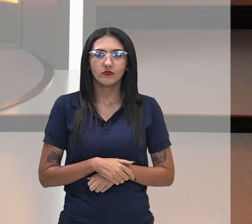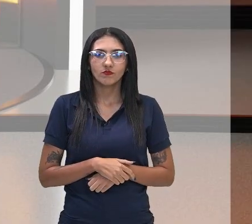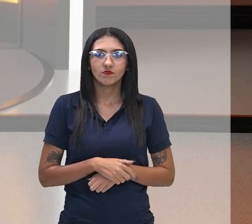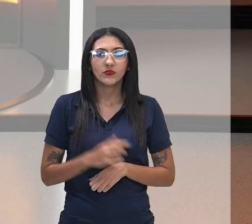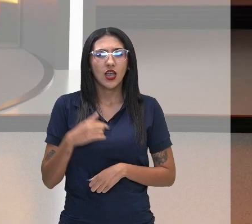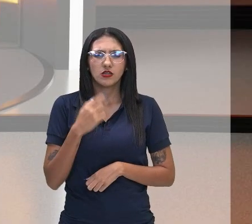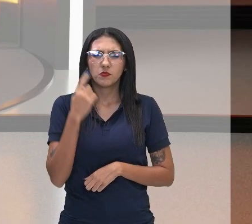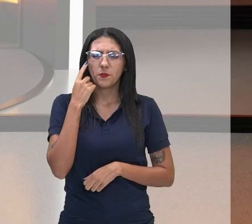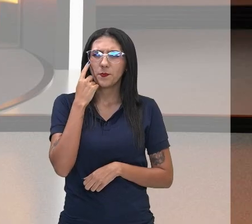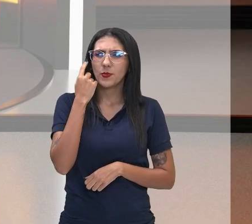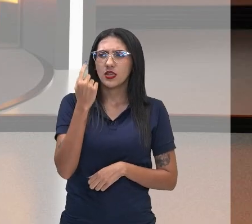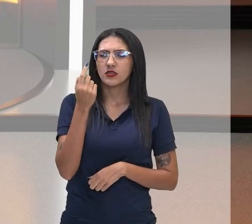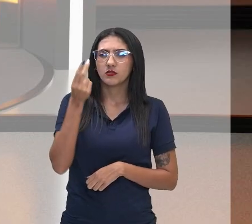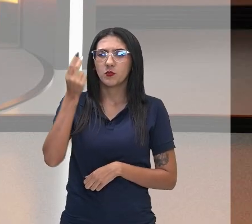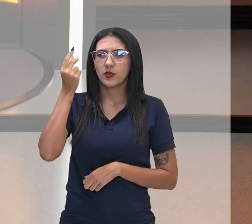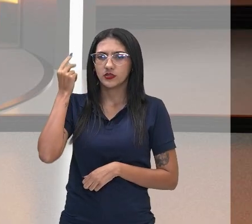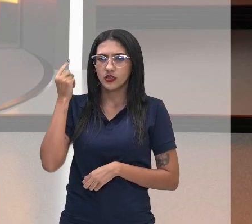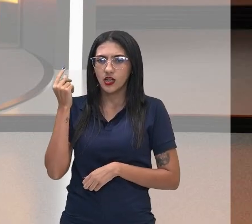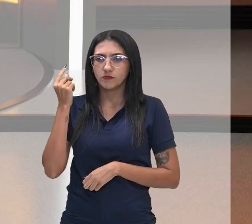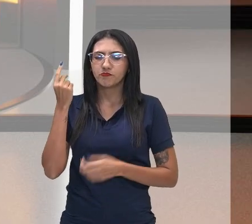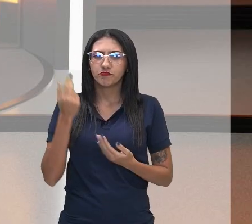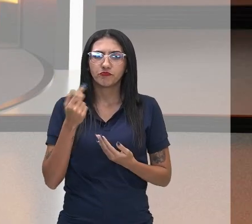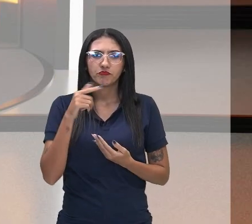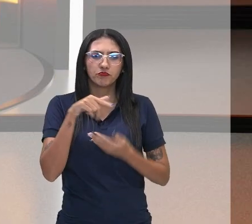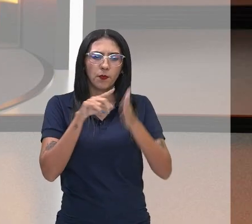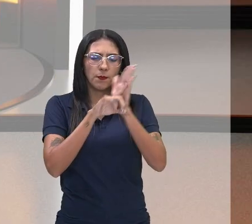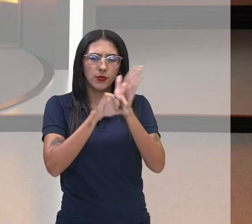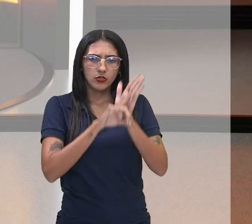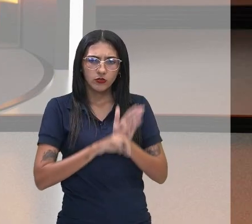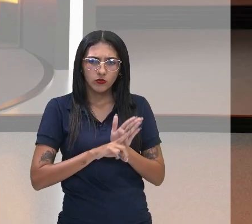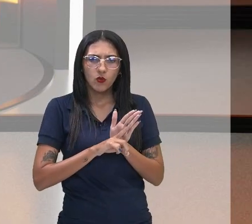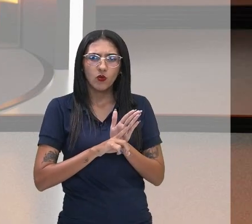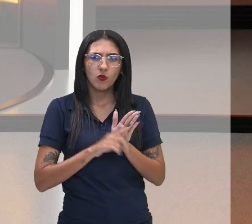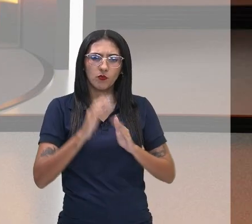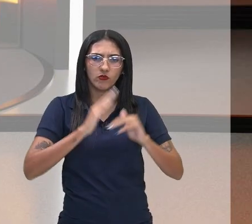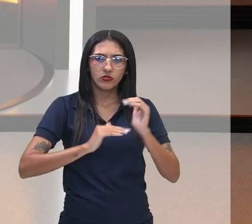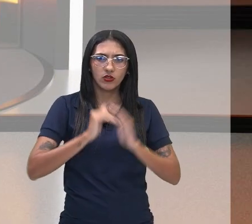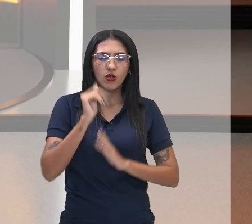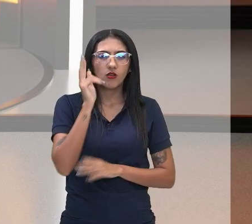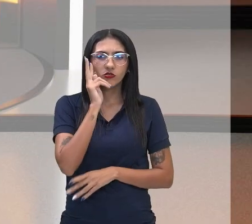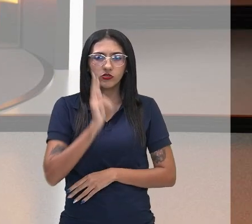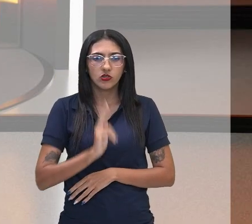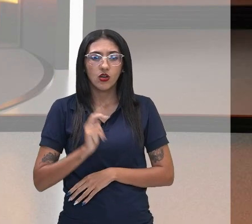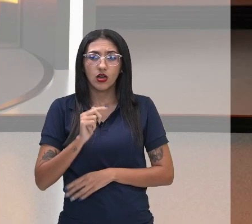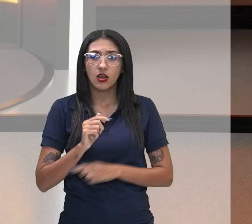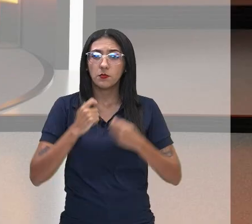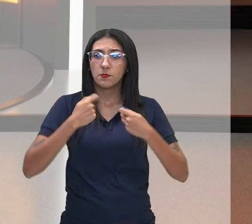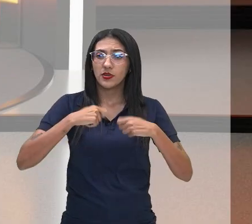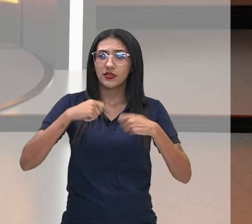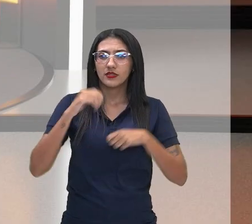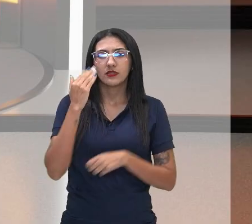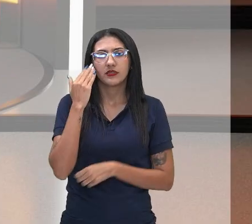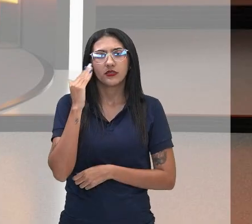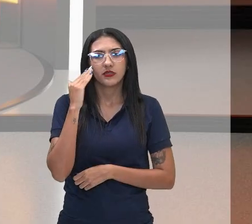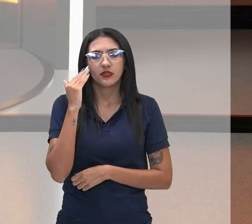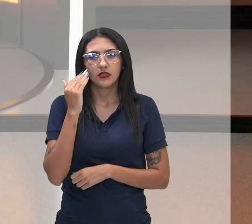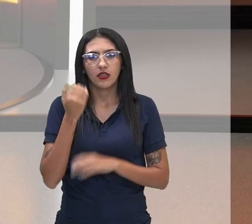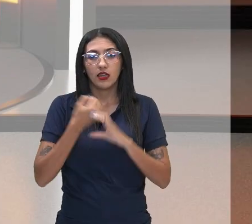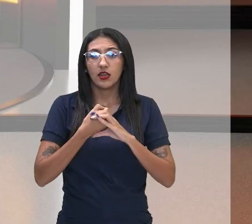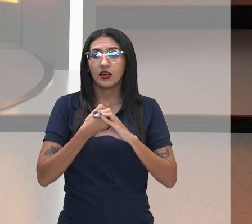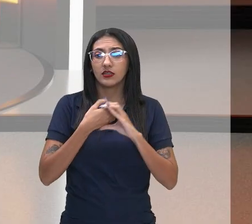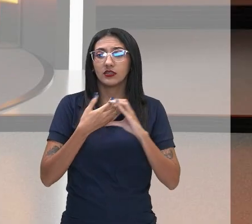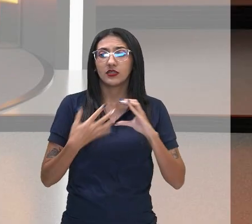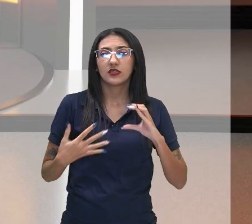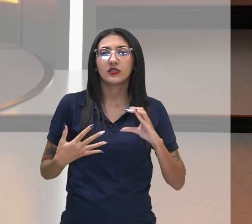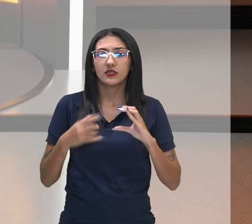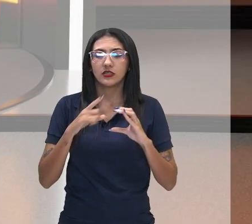passado, o historiador, ele necessita compreender os elementos que